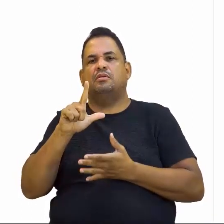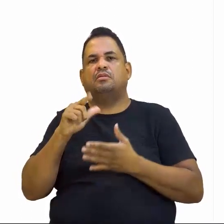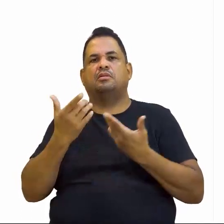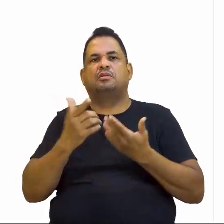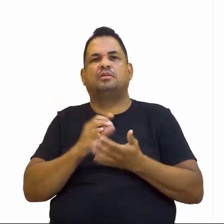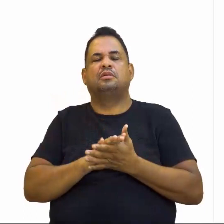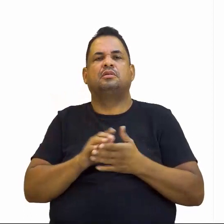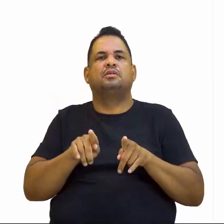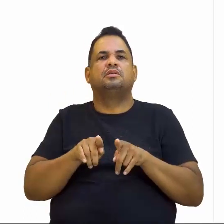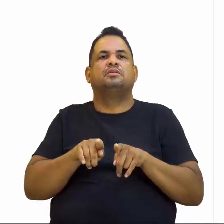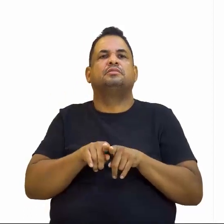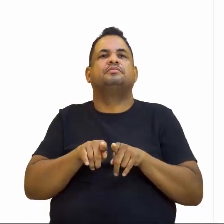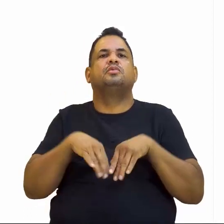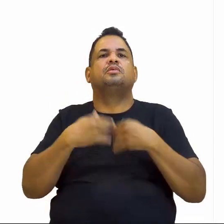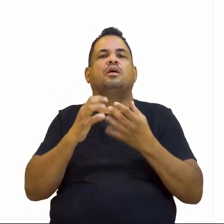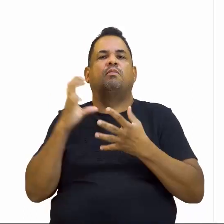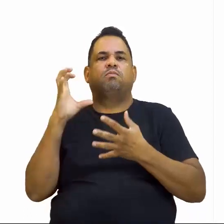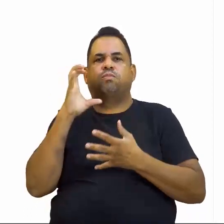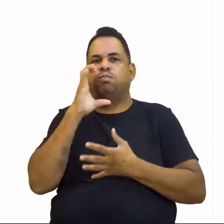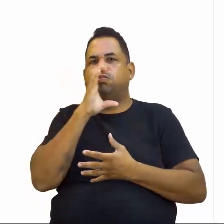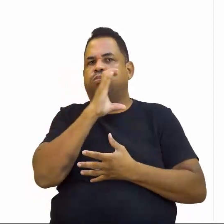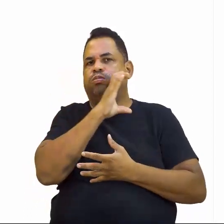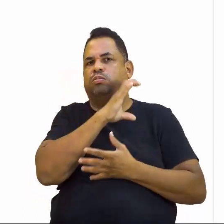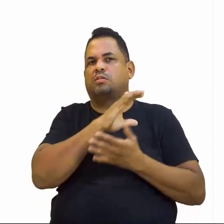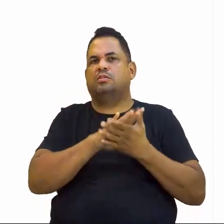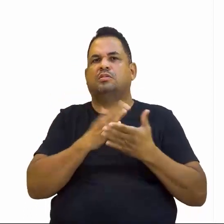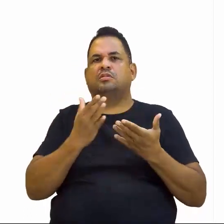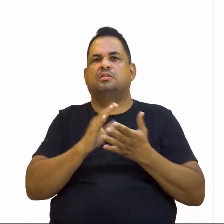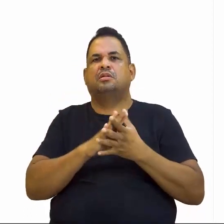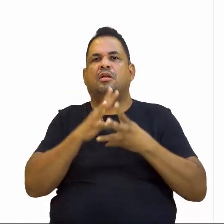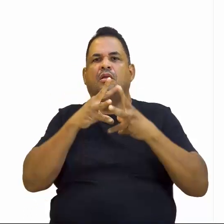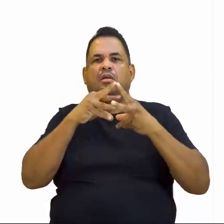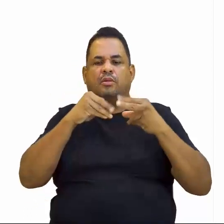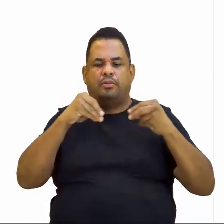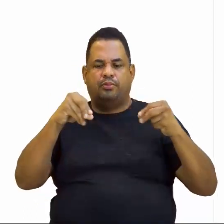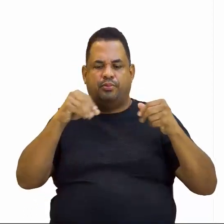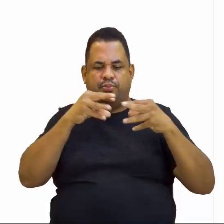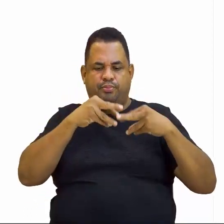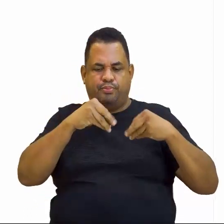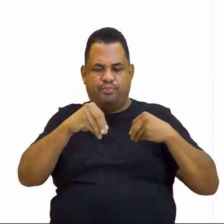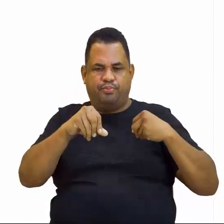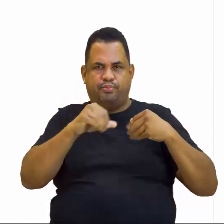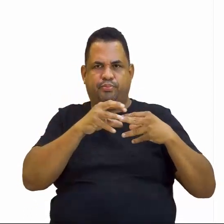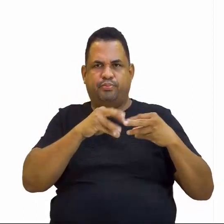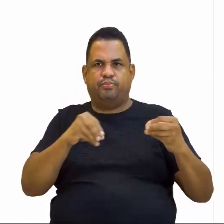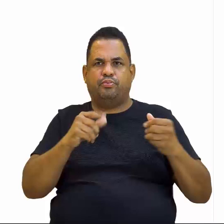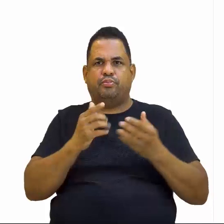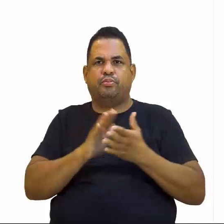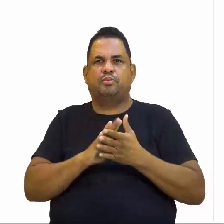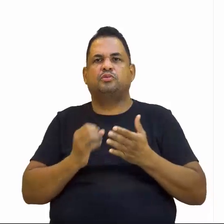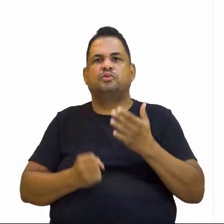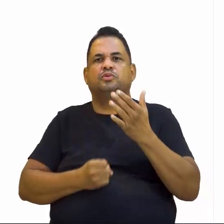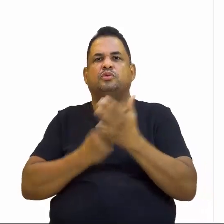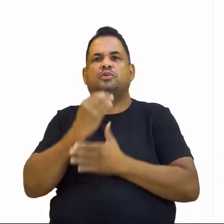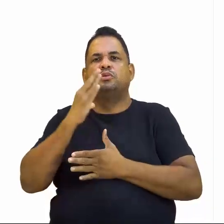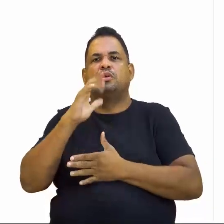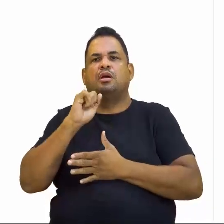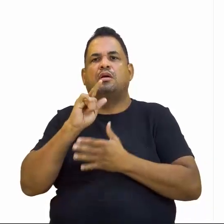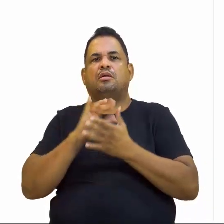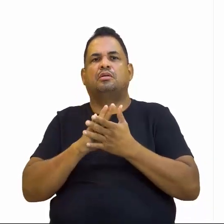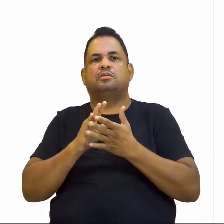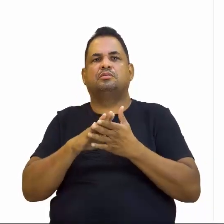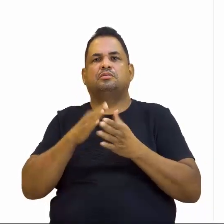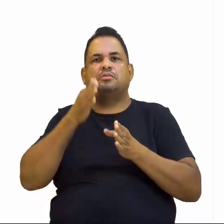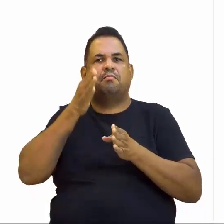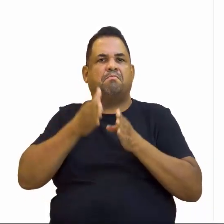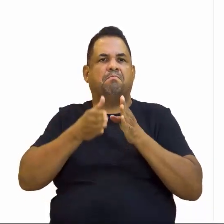Ele, quando ele é aquecido, ele vai sofrer o que nós chamamos de decomposição. Vai produzir cal de